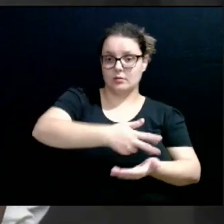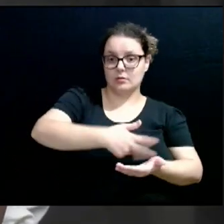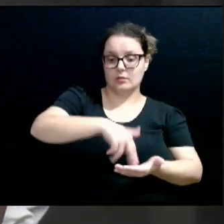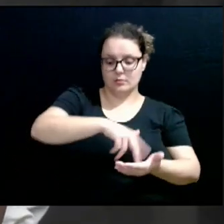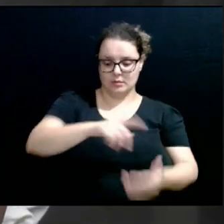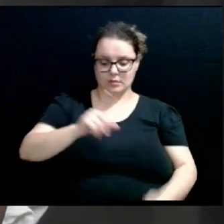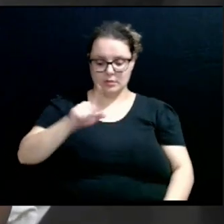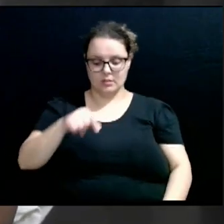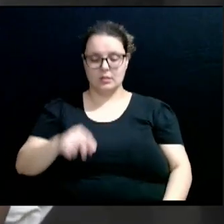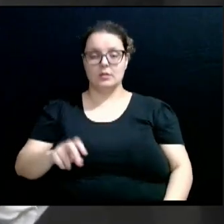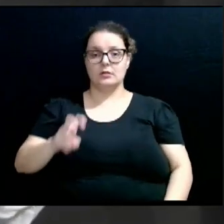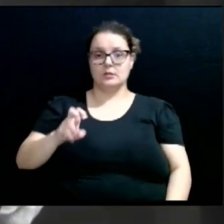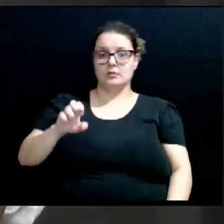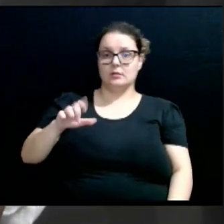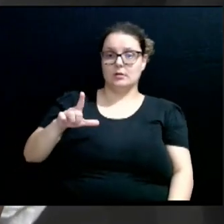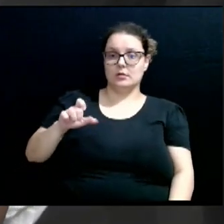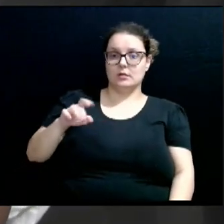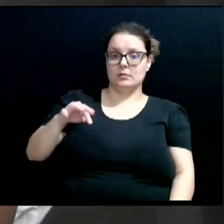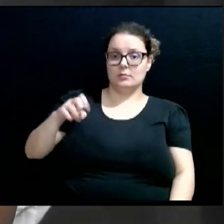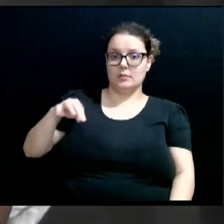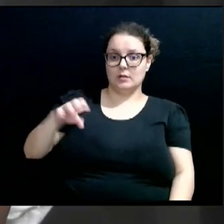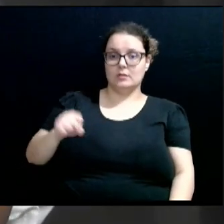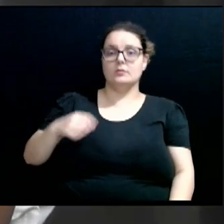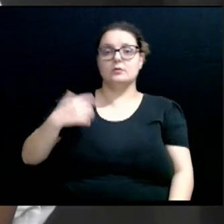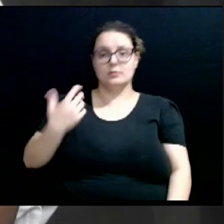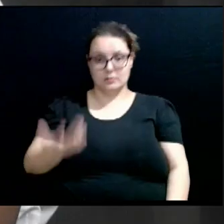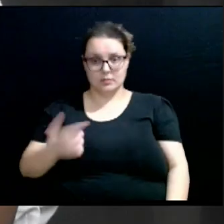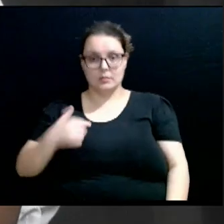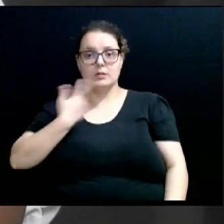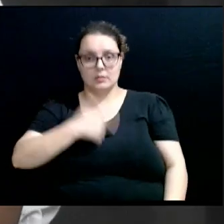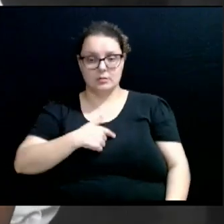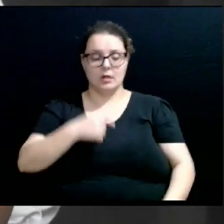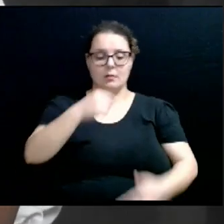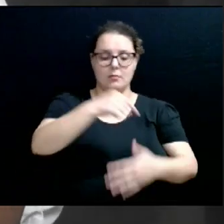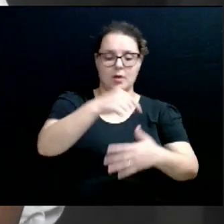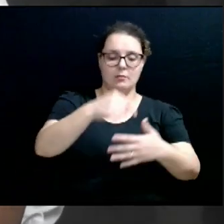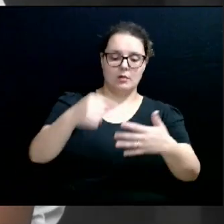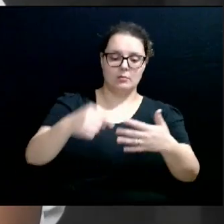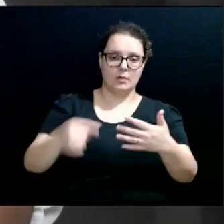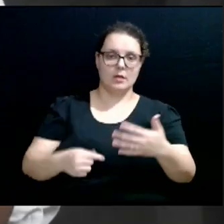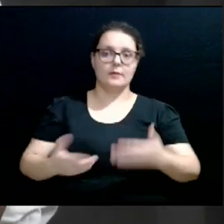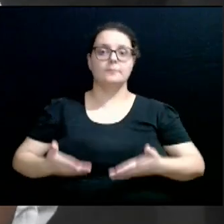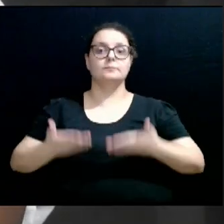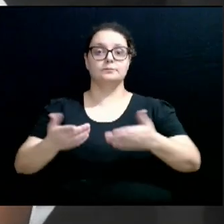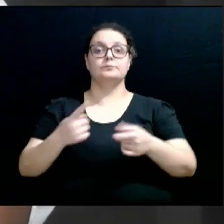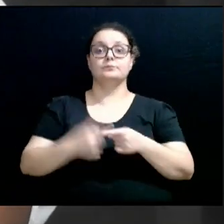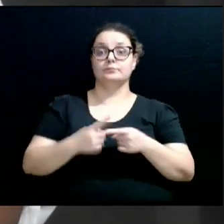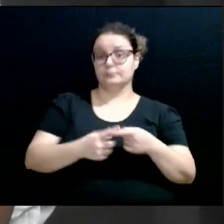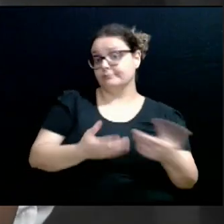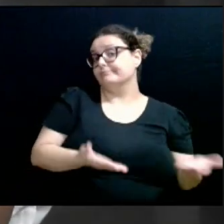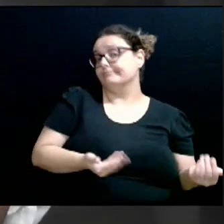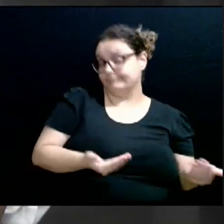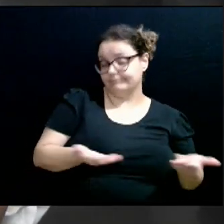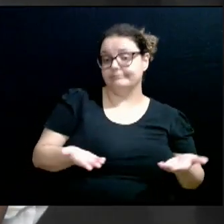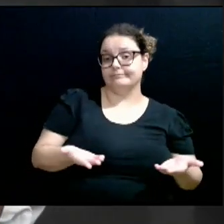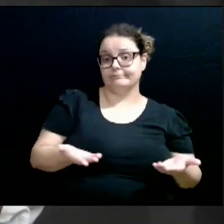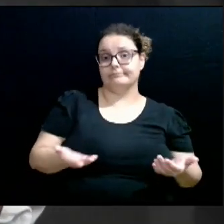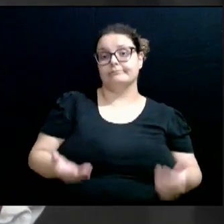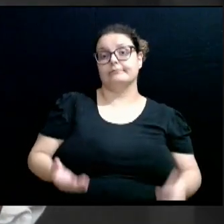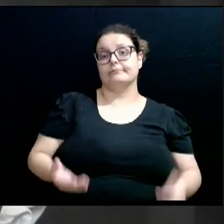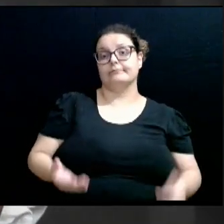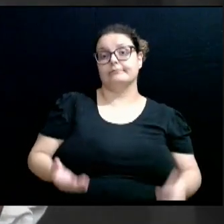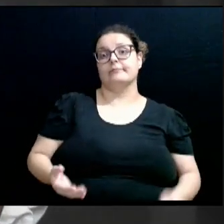elementos, e aí a gente vai estar realmente trazendo, porque aí essa juventude, né, traz o Islã e tudo mais